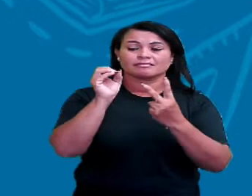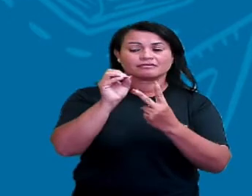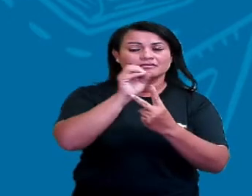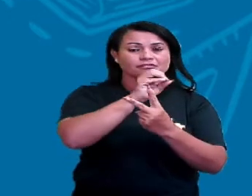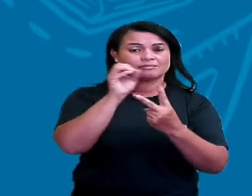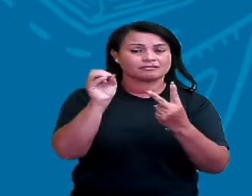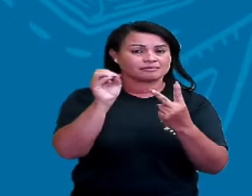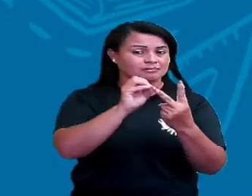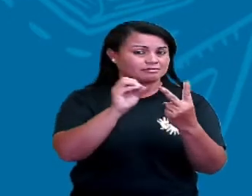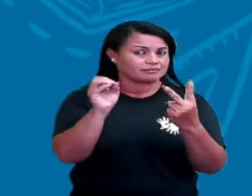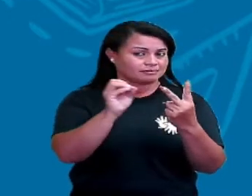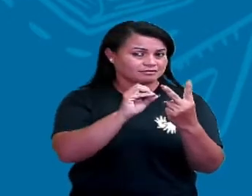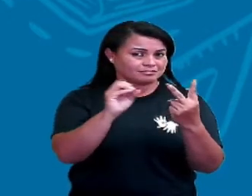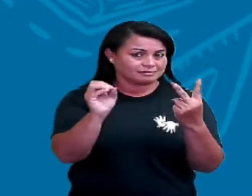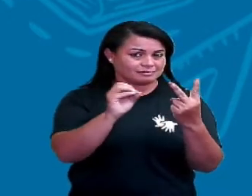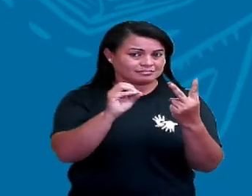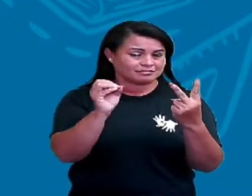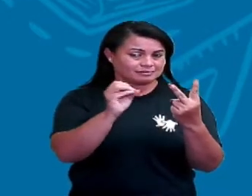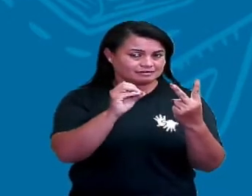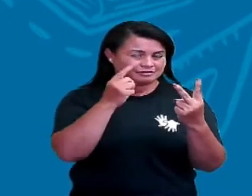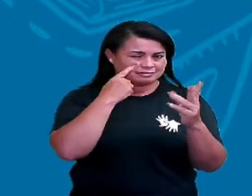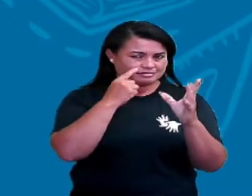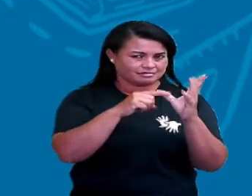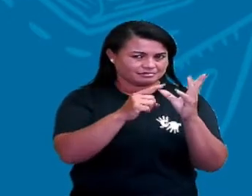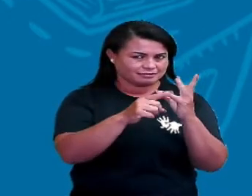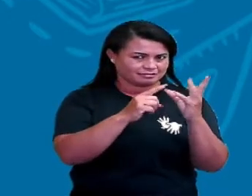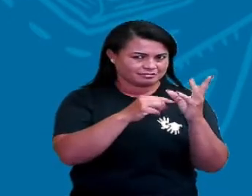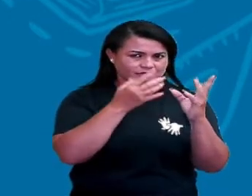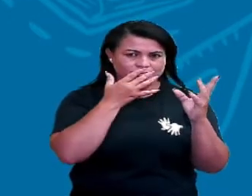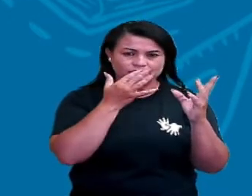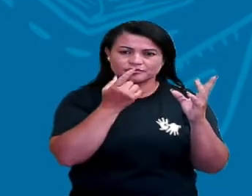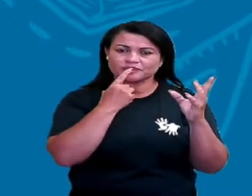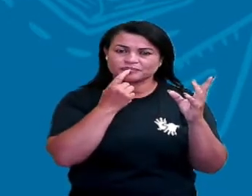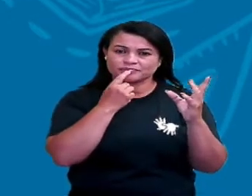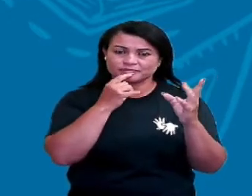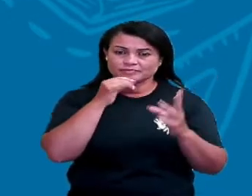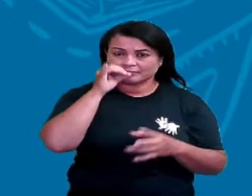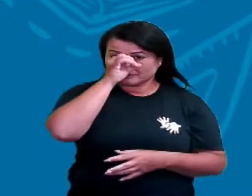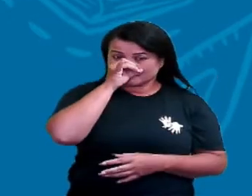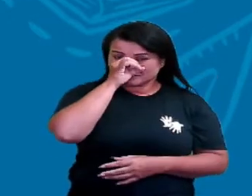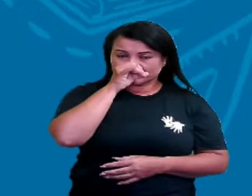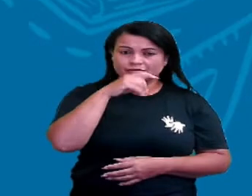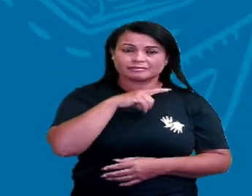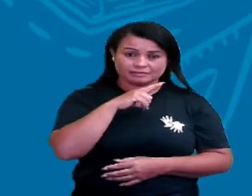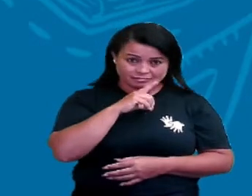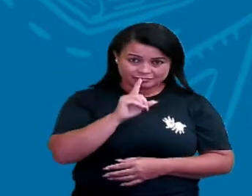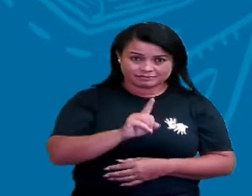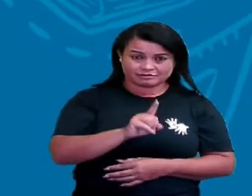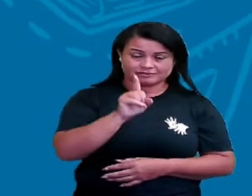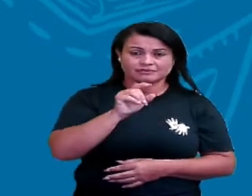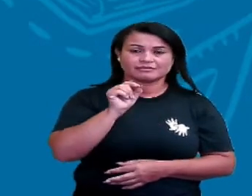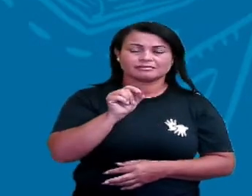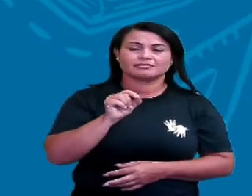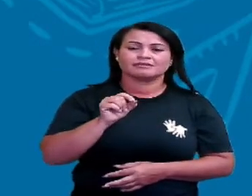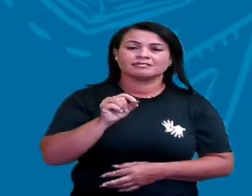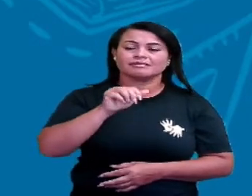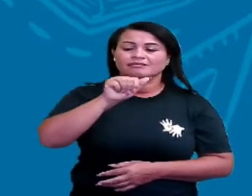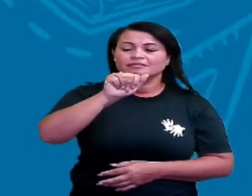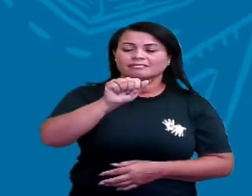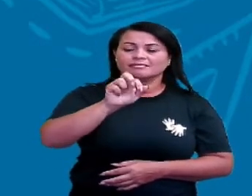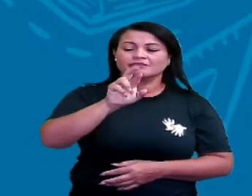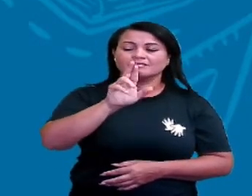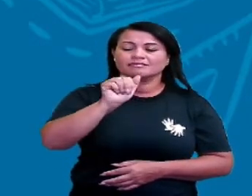duas vogais O, marcadinhas em vermelho. E aqui nós temos a aranha.